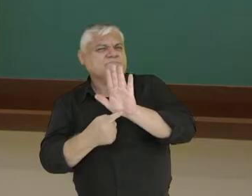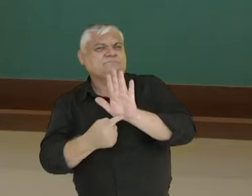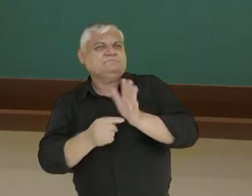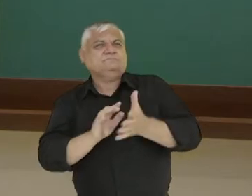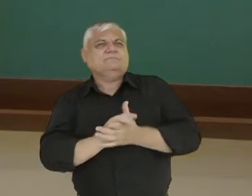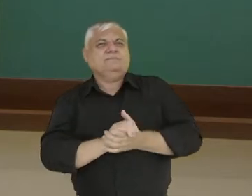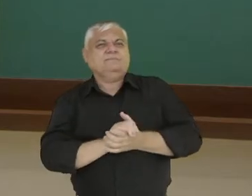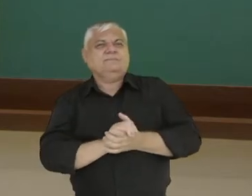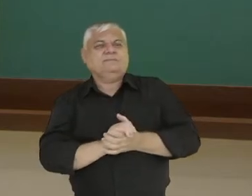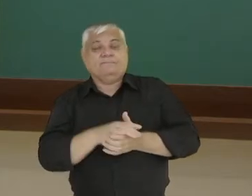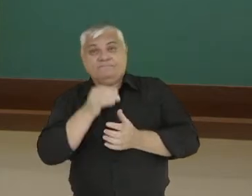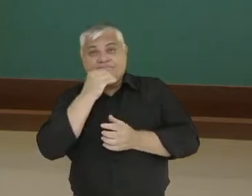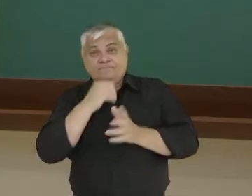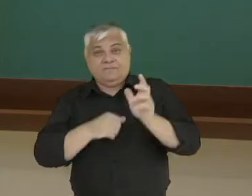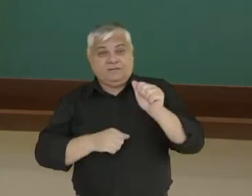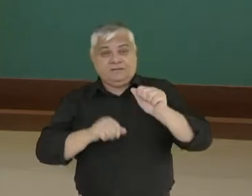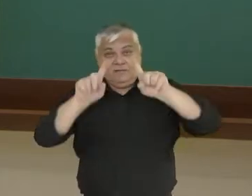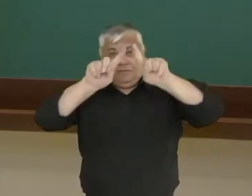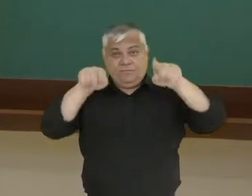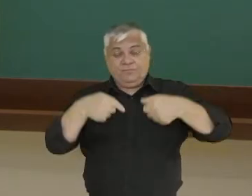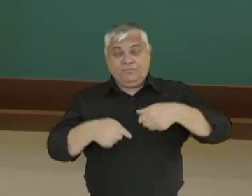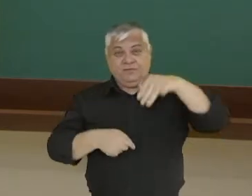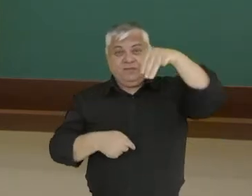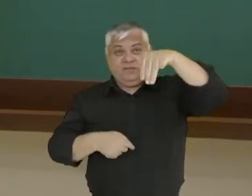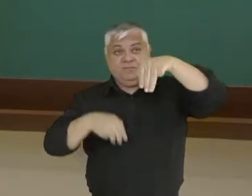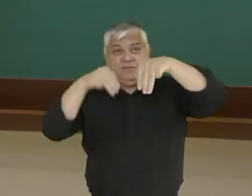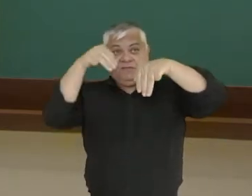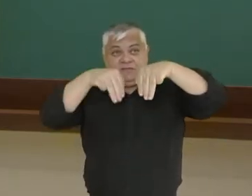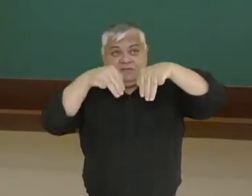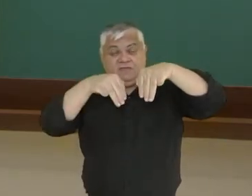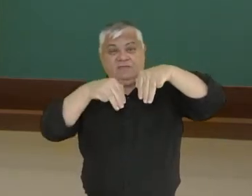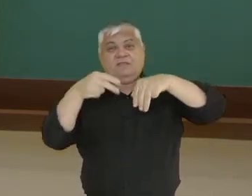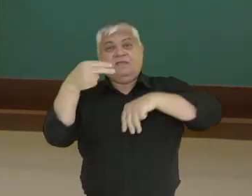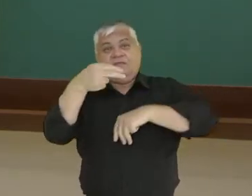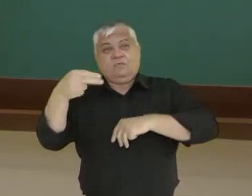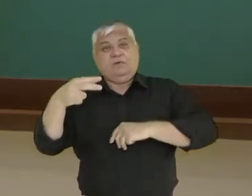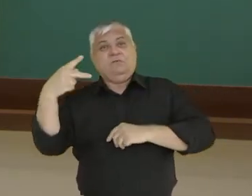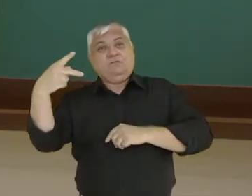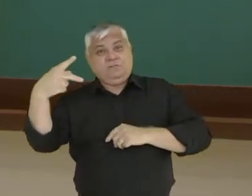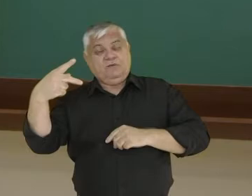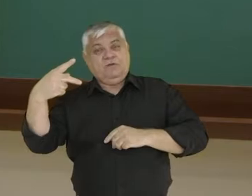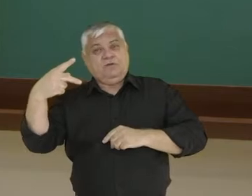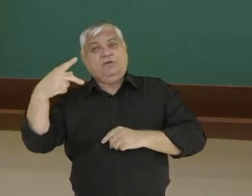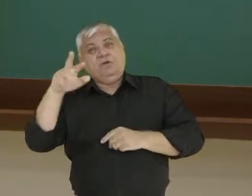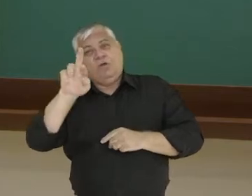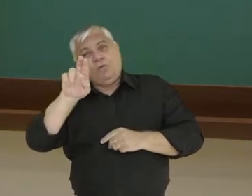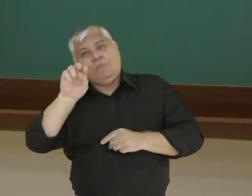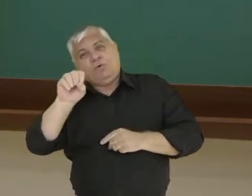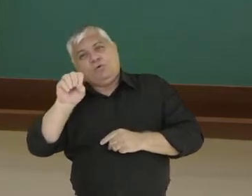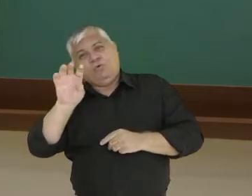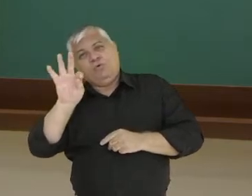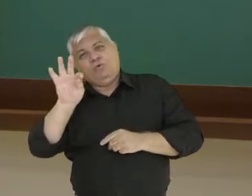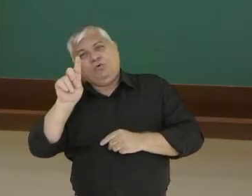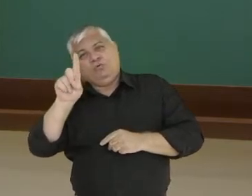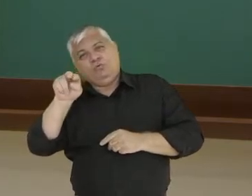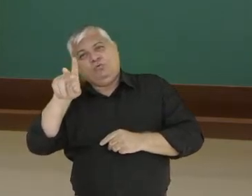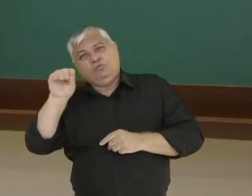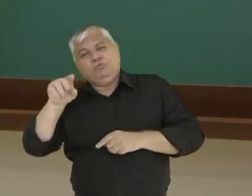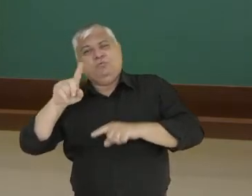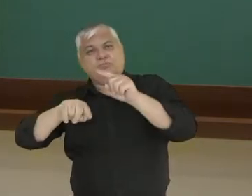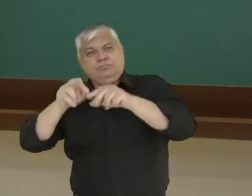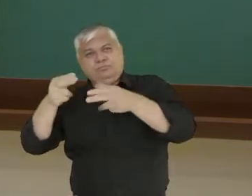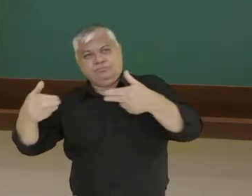chamamos todo esse produto log de m vezes n na base A, chamamos de